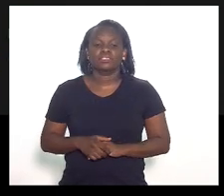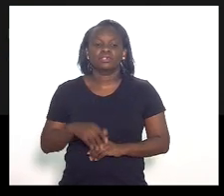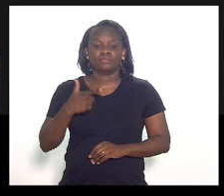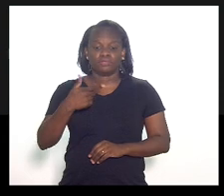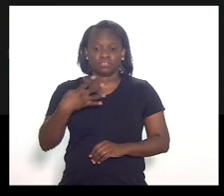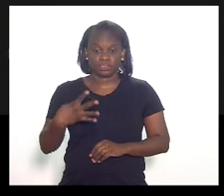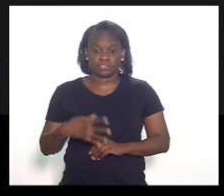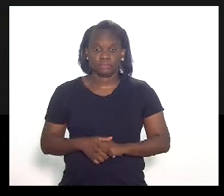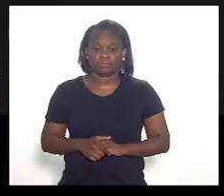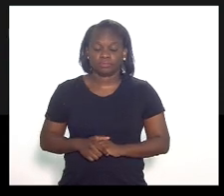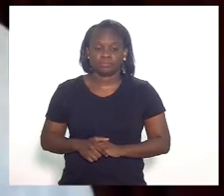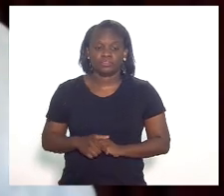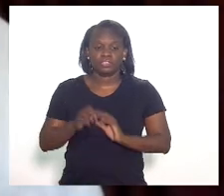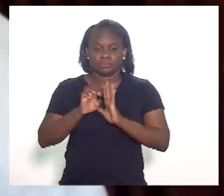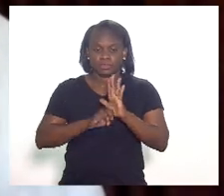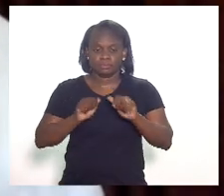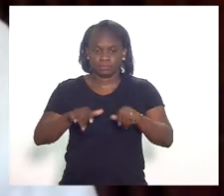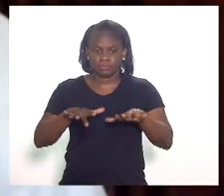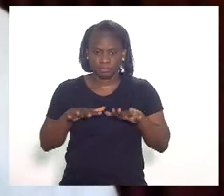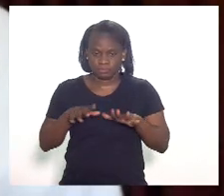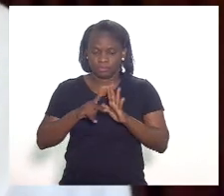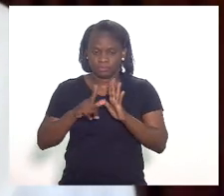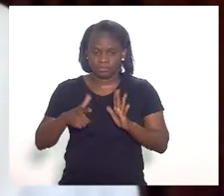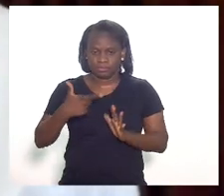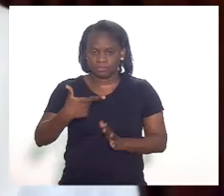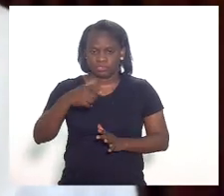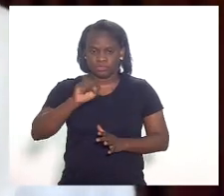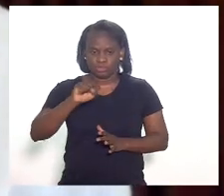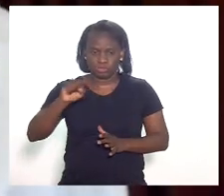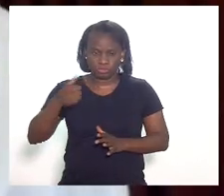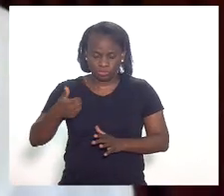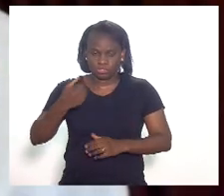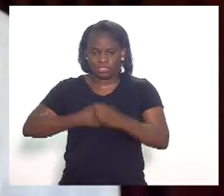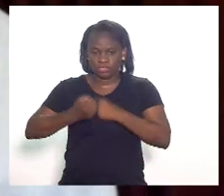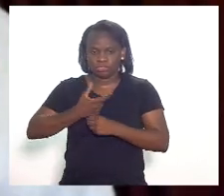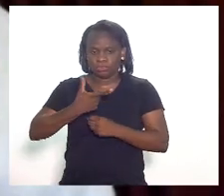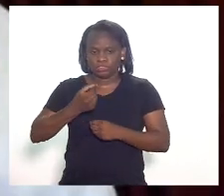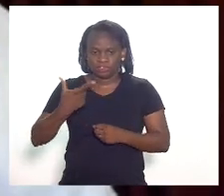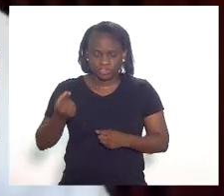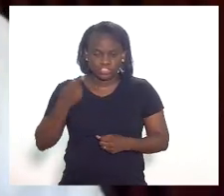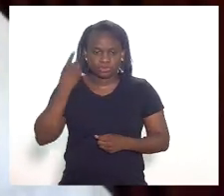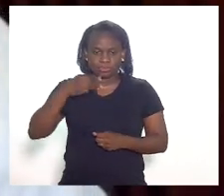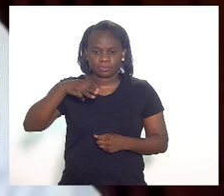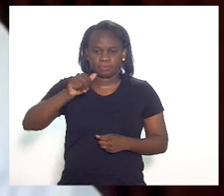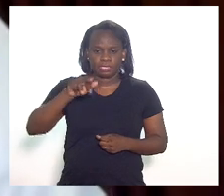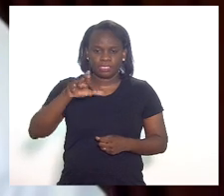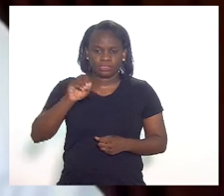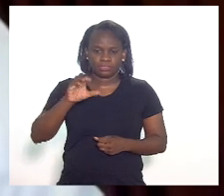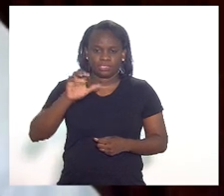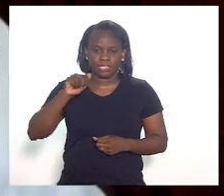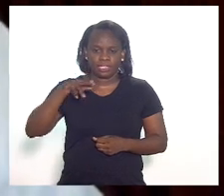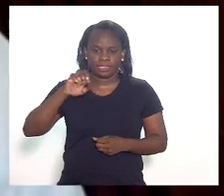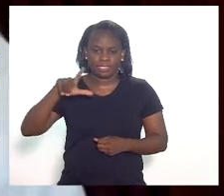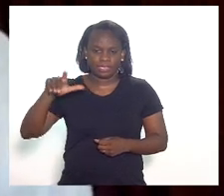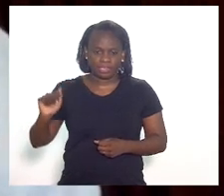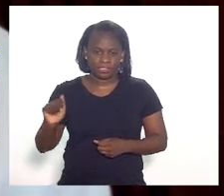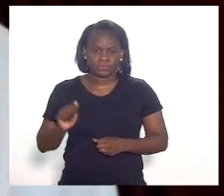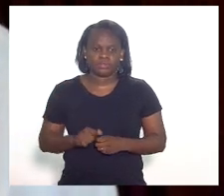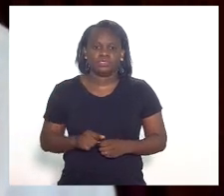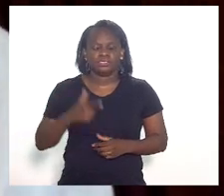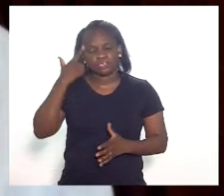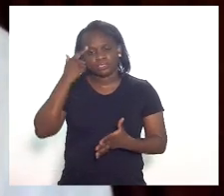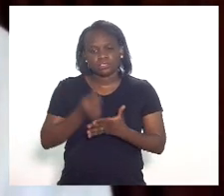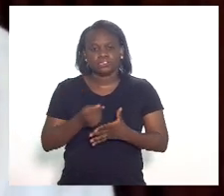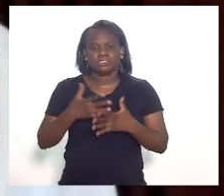24. Emendas de plenário ao projeto de lei 2881-2020, autoria do deputado Márcio Canella. O parecer